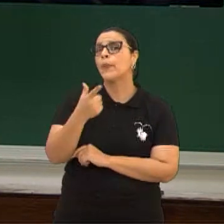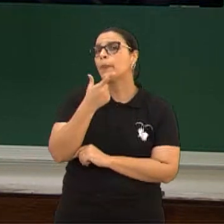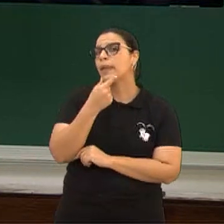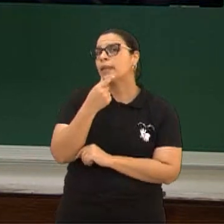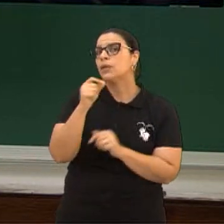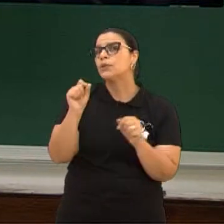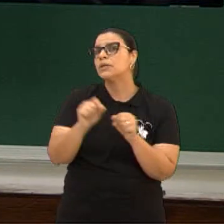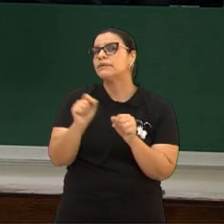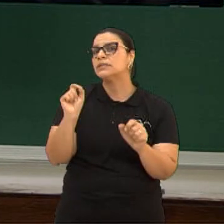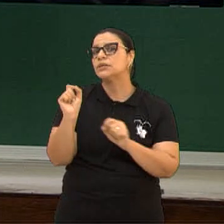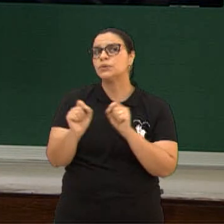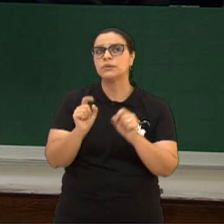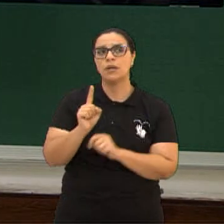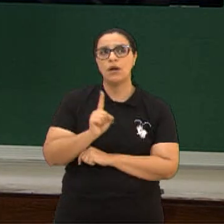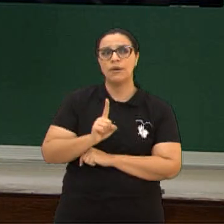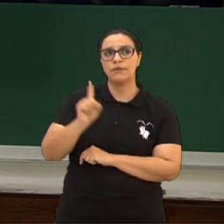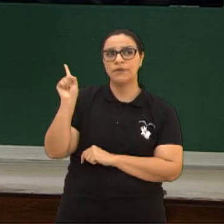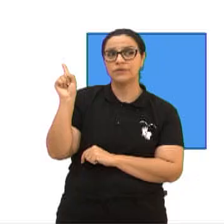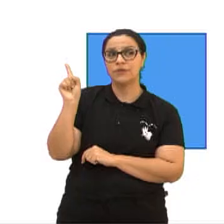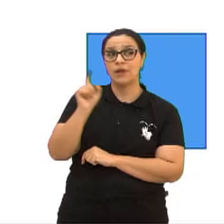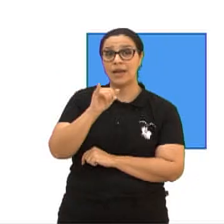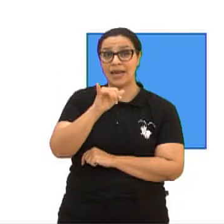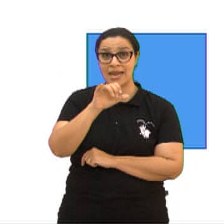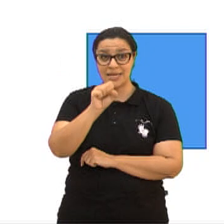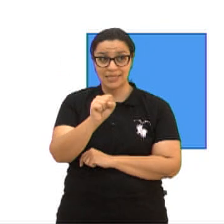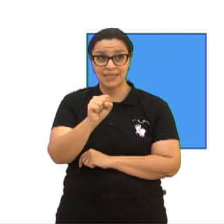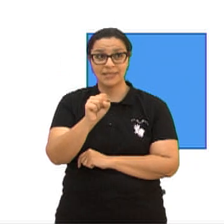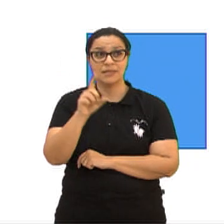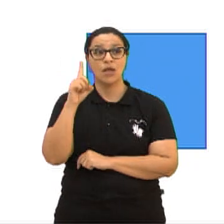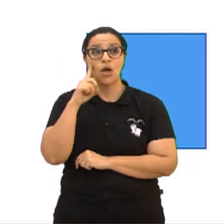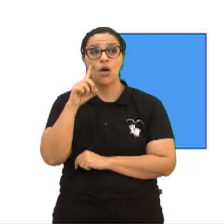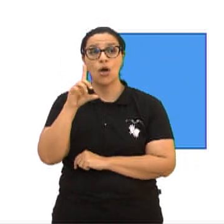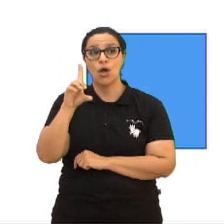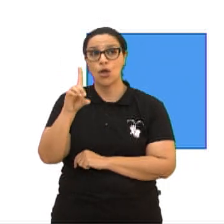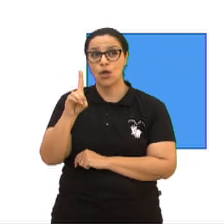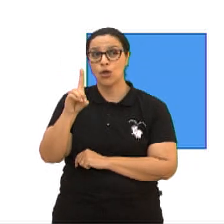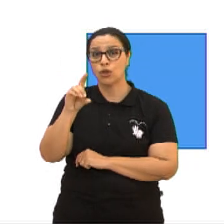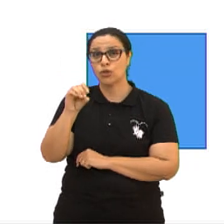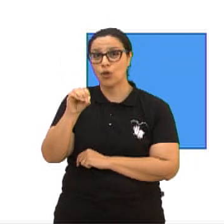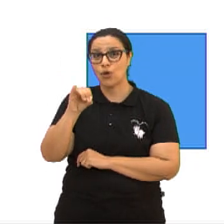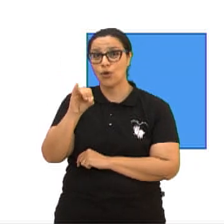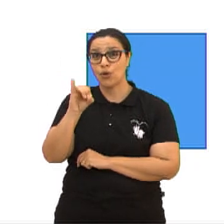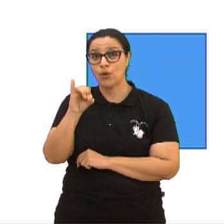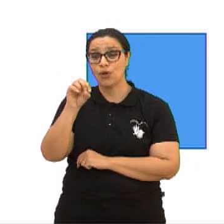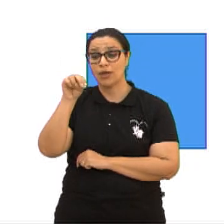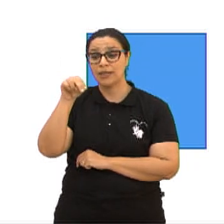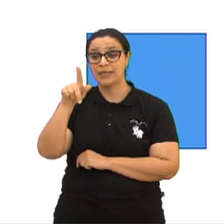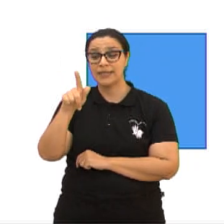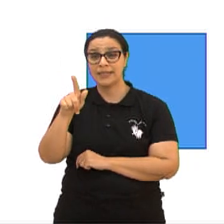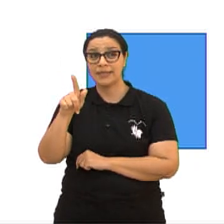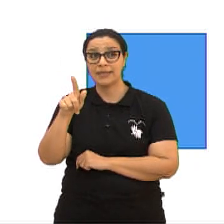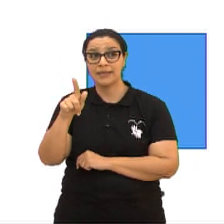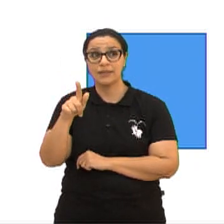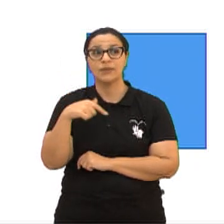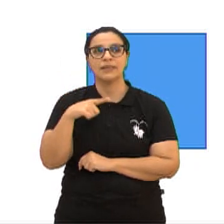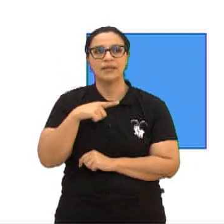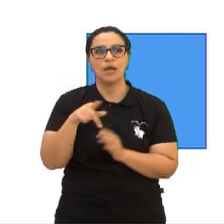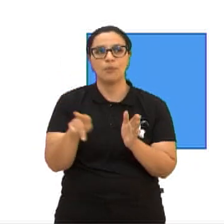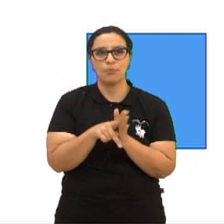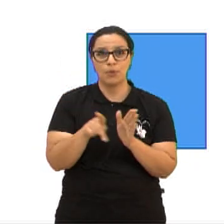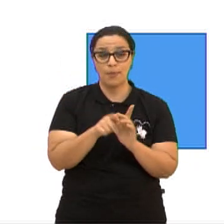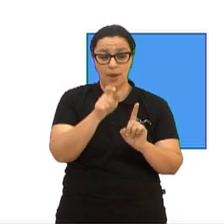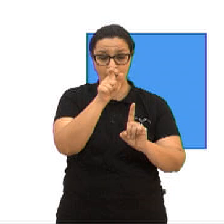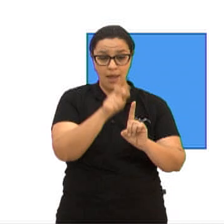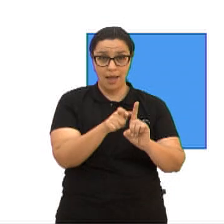fazendo? Observe aqui, ó, forma interrogativa do verbo to be. Olha lá, o sujeito,